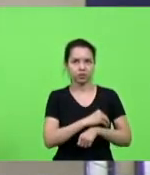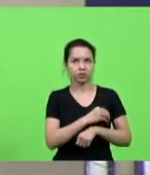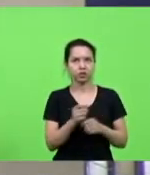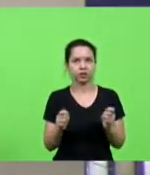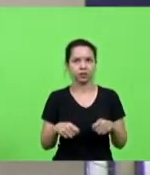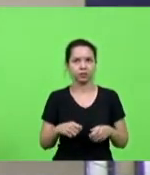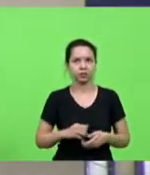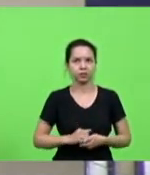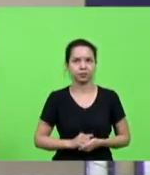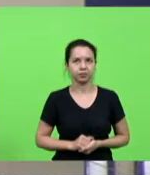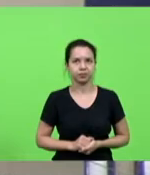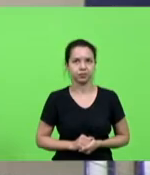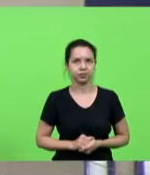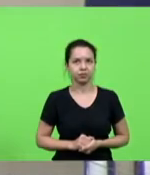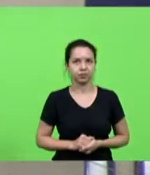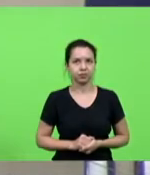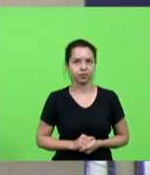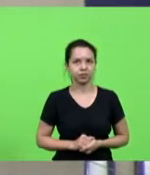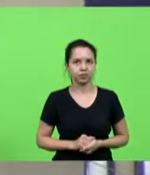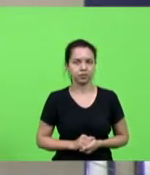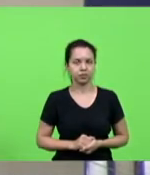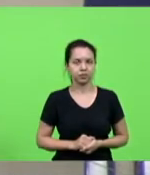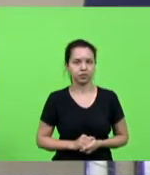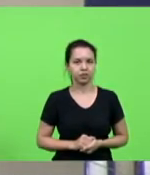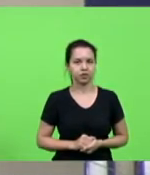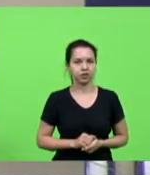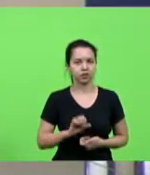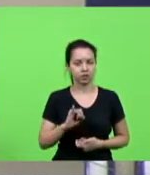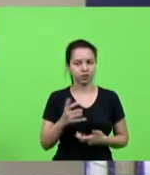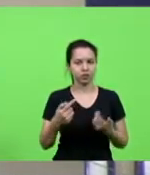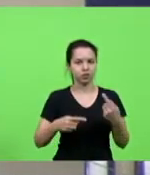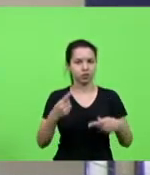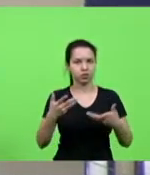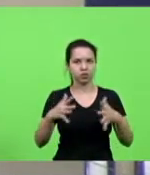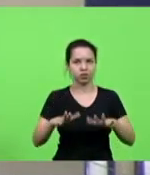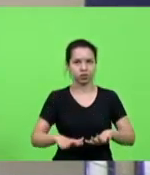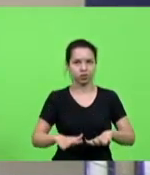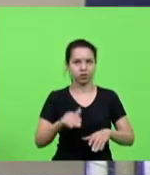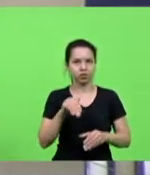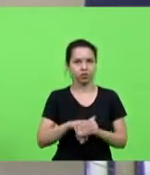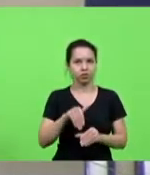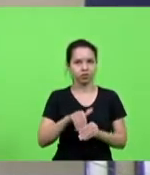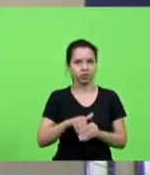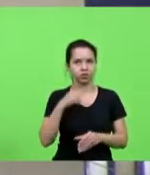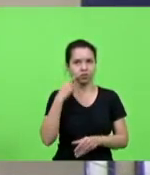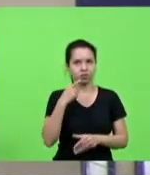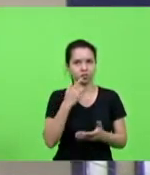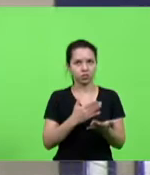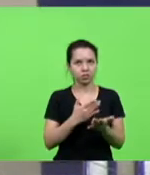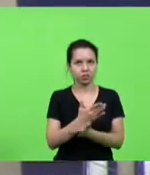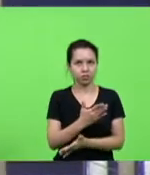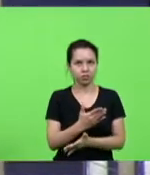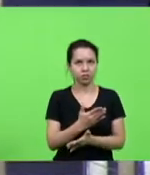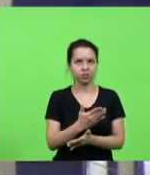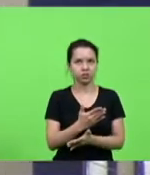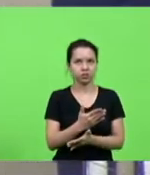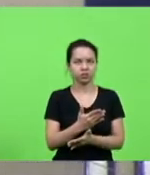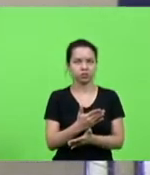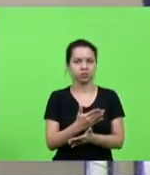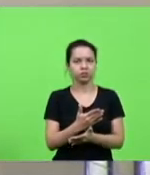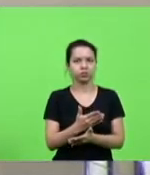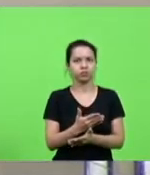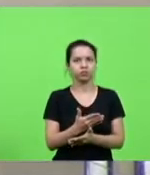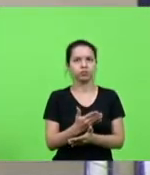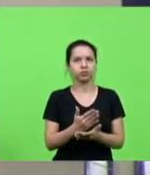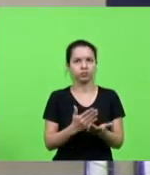pedido. Não havendo mais quem queira discutir, em votação, deputados que aprovam permaneçam como se encontra.